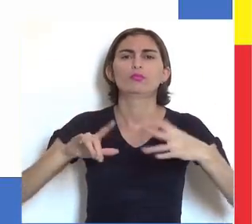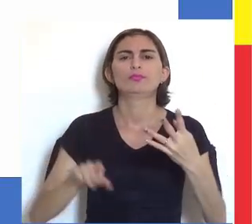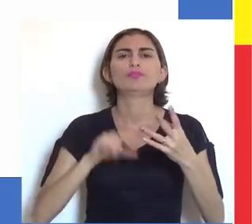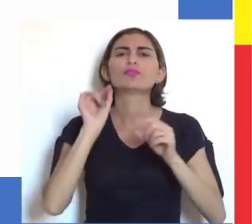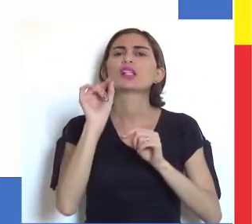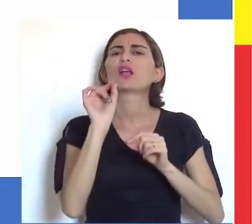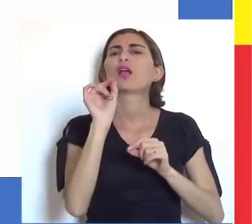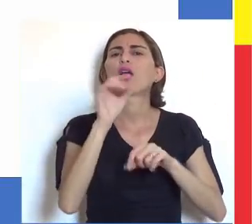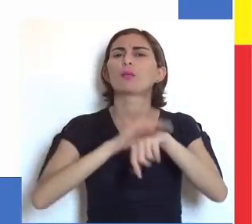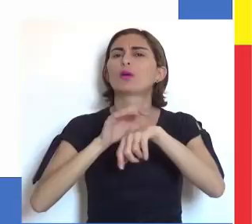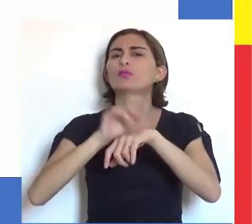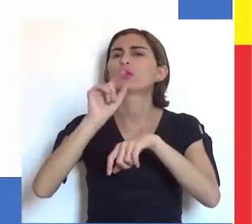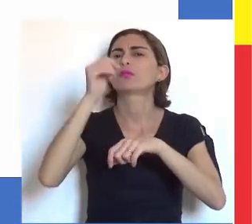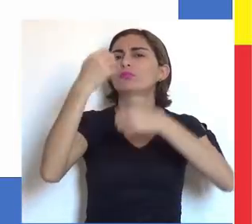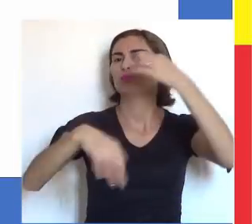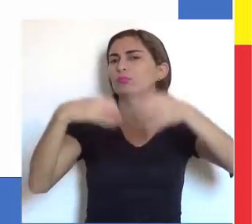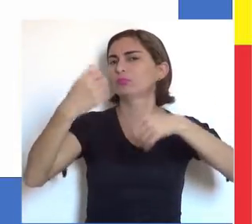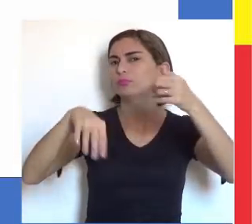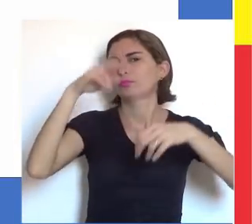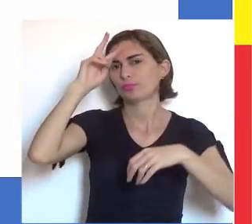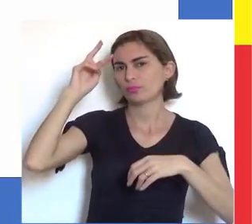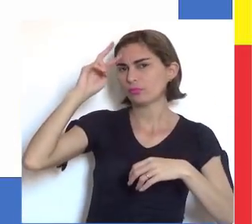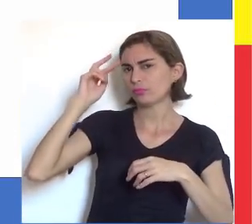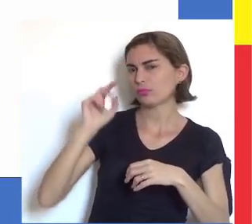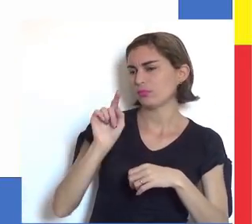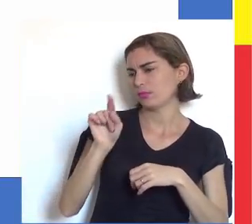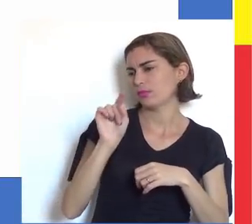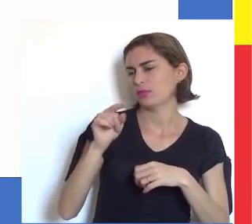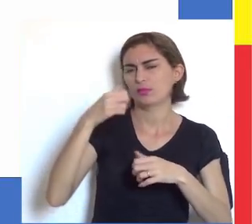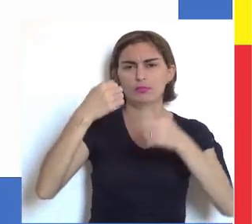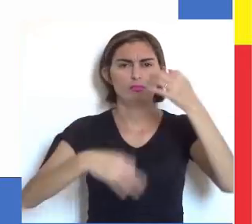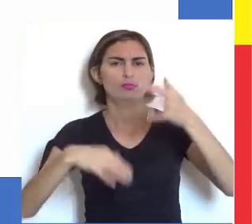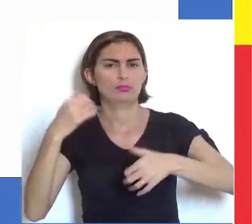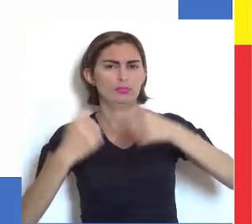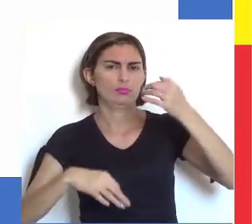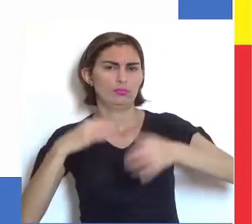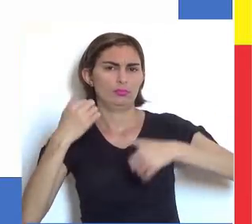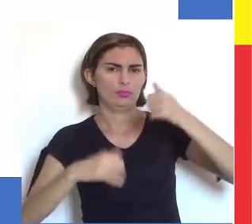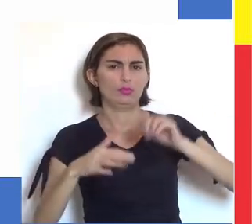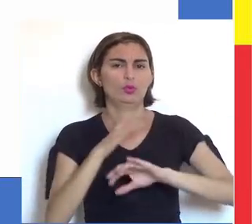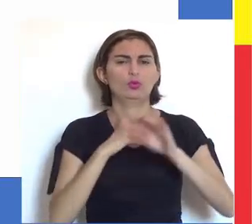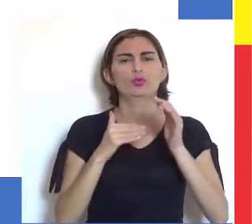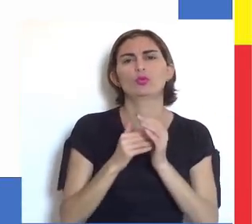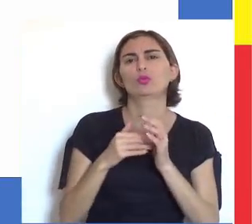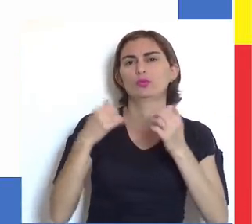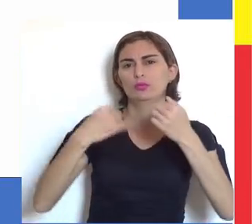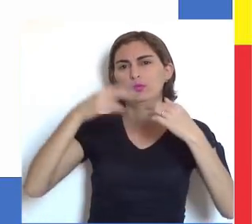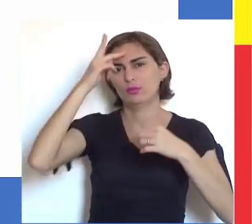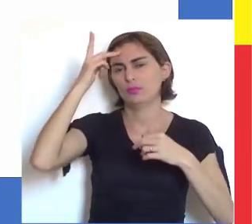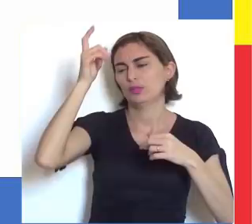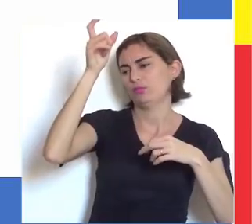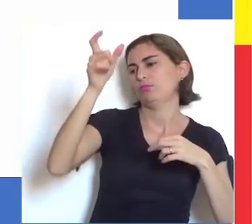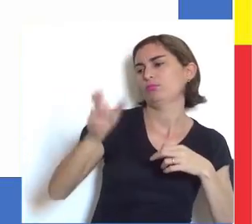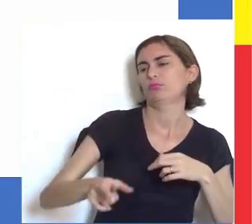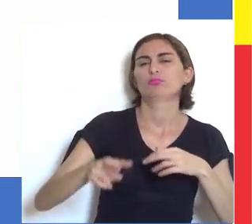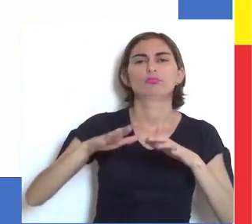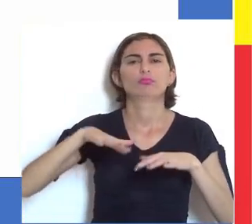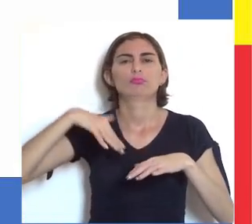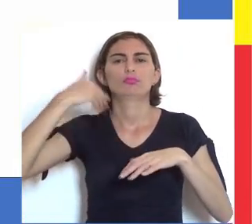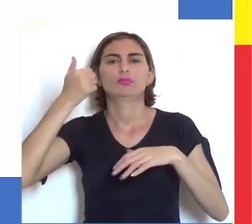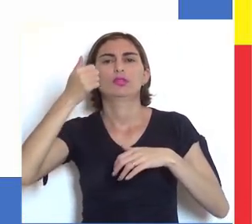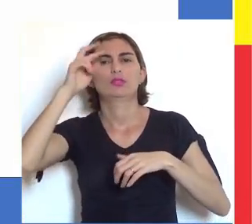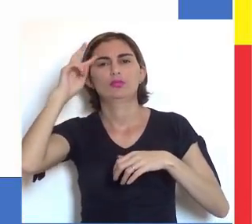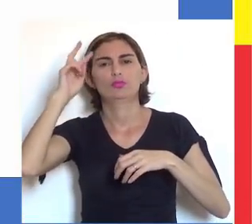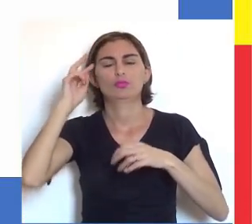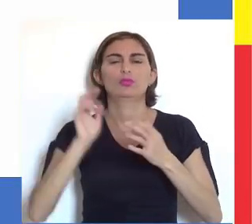espaço, quem vai contar a história, ou seja, aquele narrador que vai contar toda ela, aquela pessoa que conta